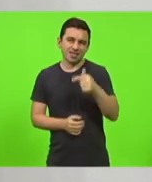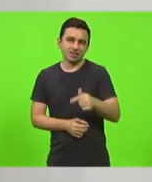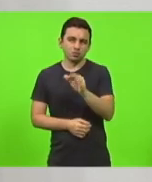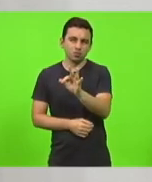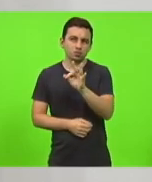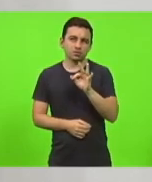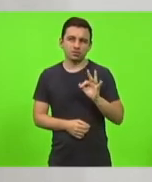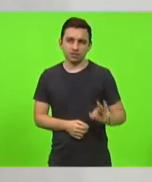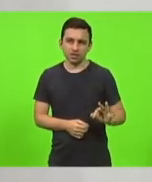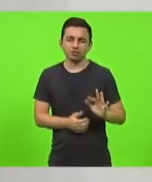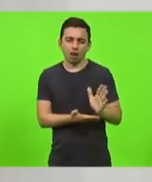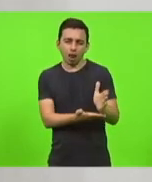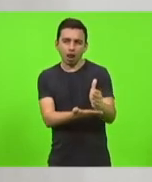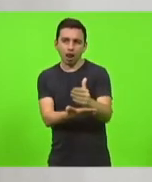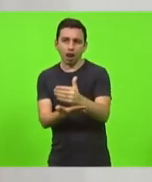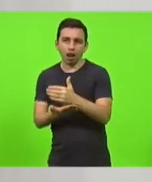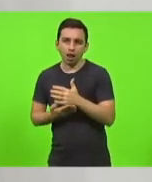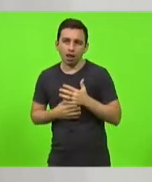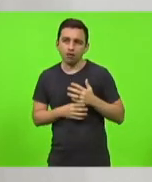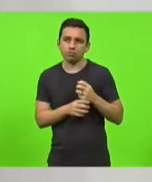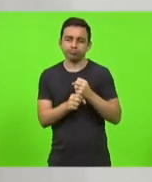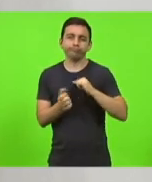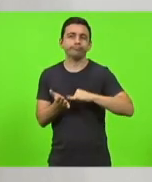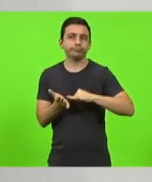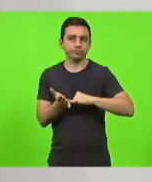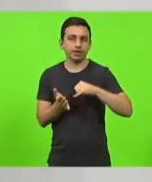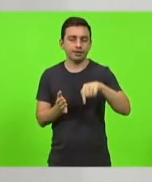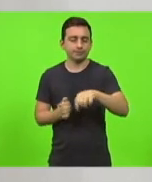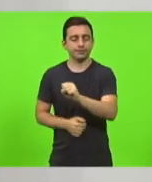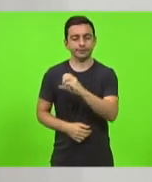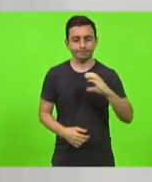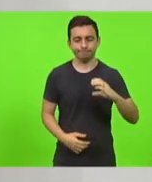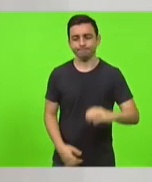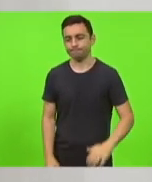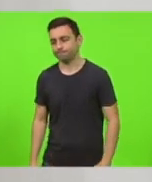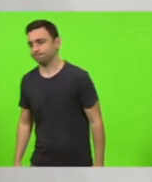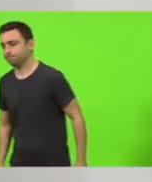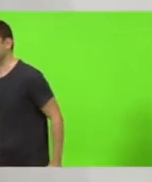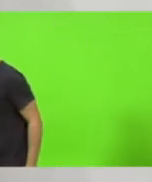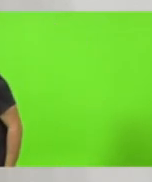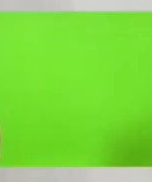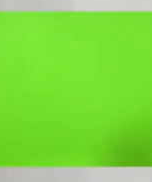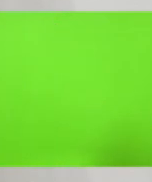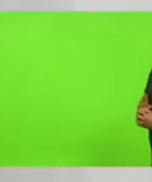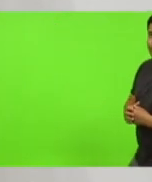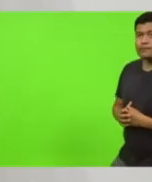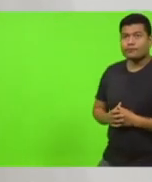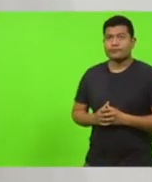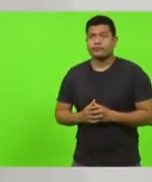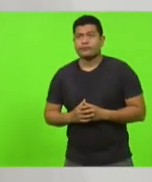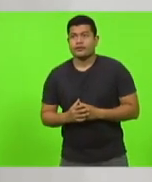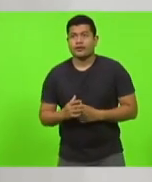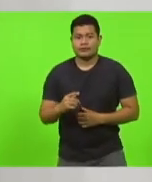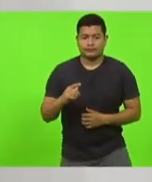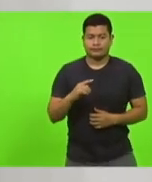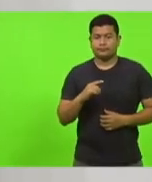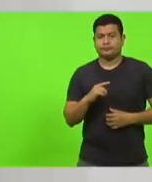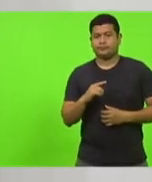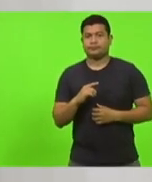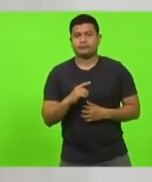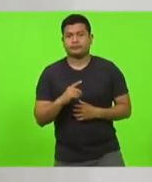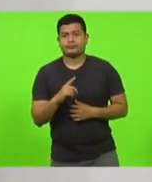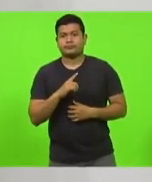a arrecadação de impostos em Santa Catarina. Tem duas novidades, além dessa